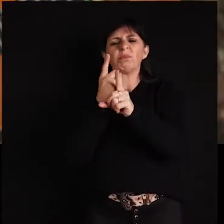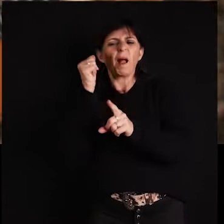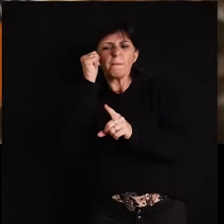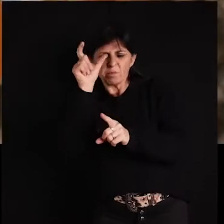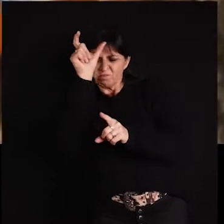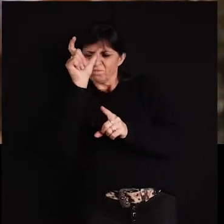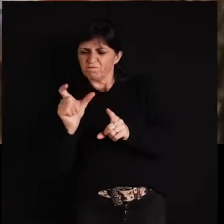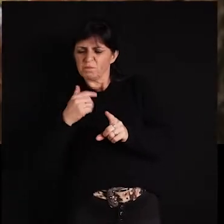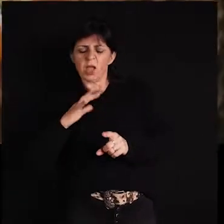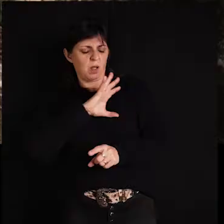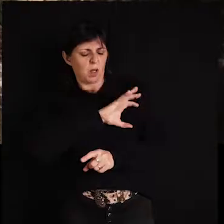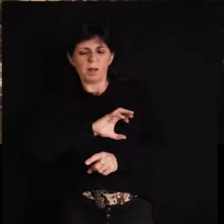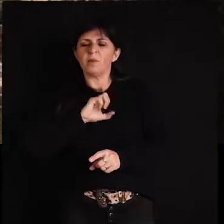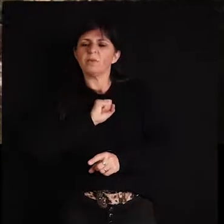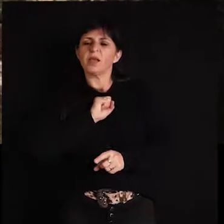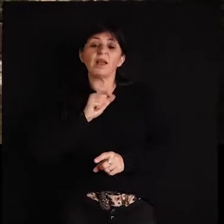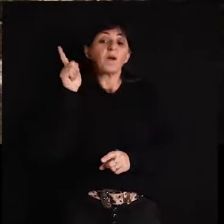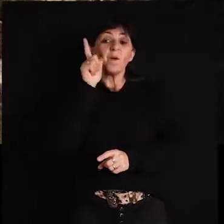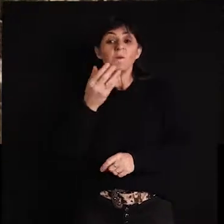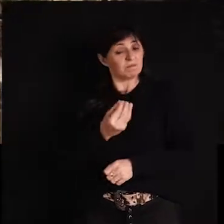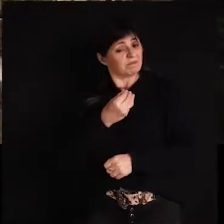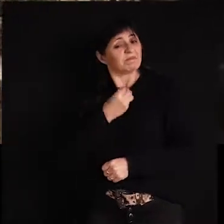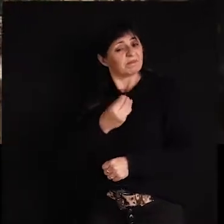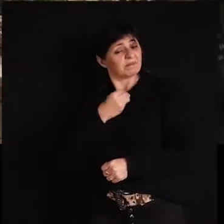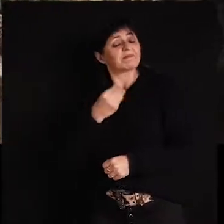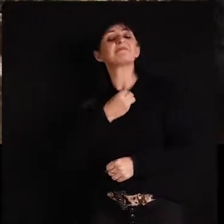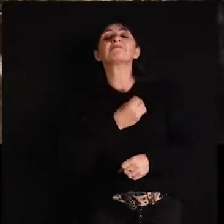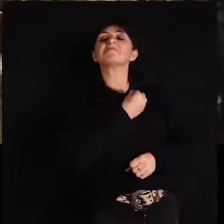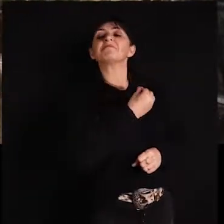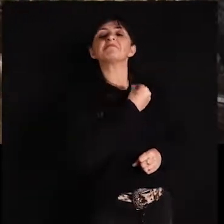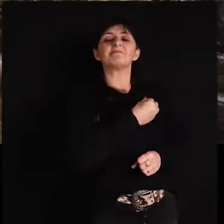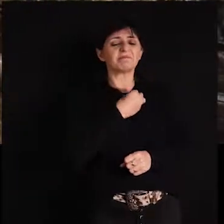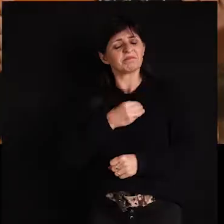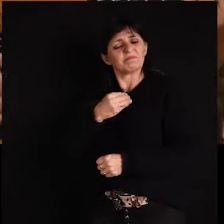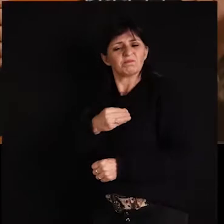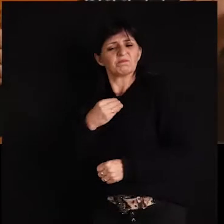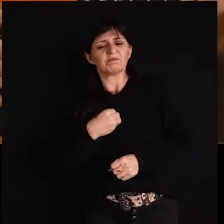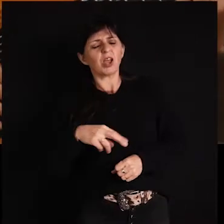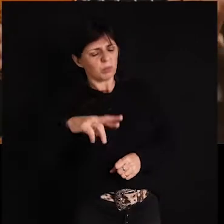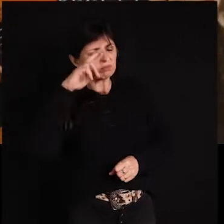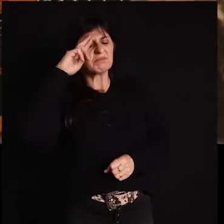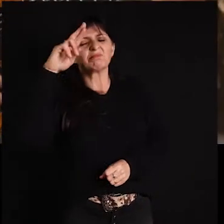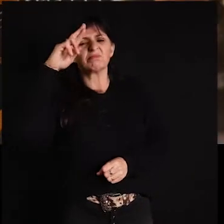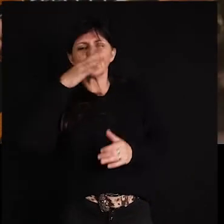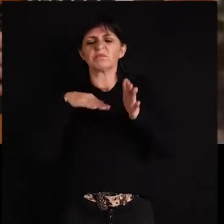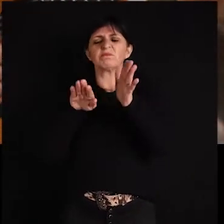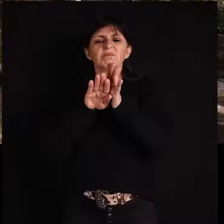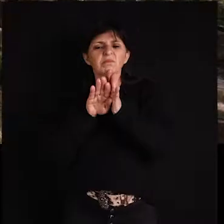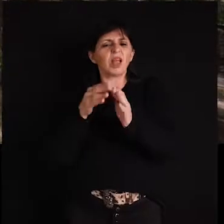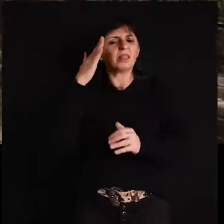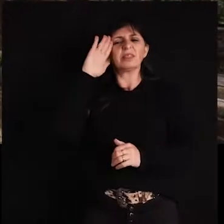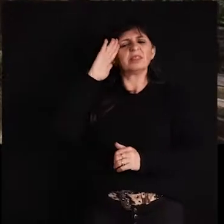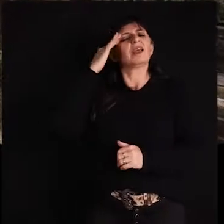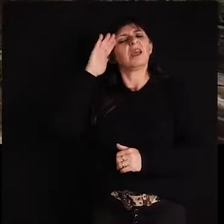entender, eu preciso desse amor pra poder viver. Meu patrão ao chegar vai ter que